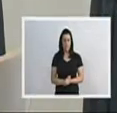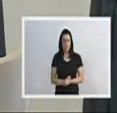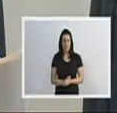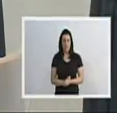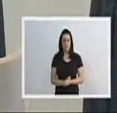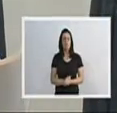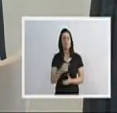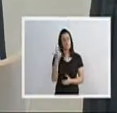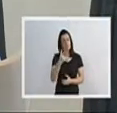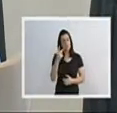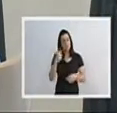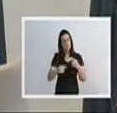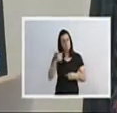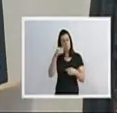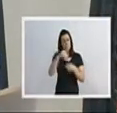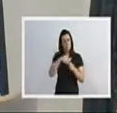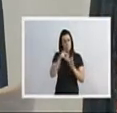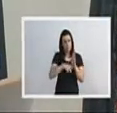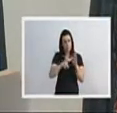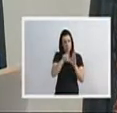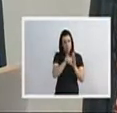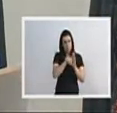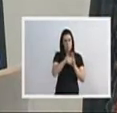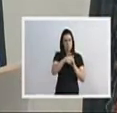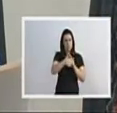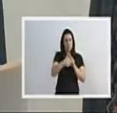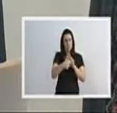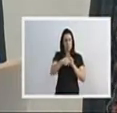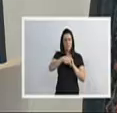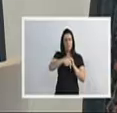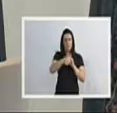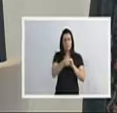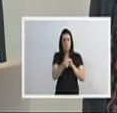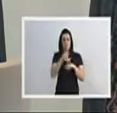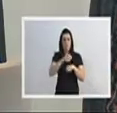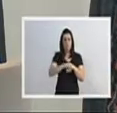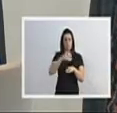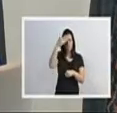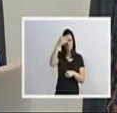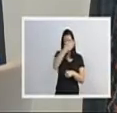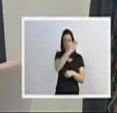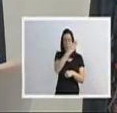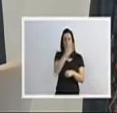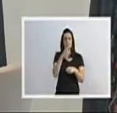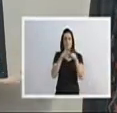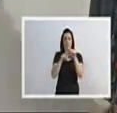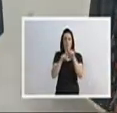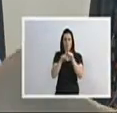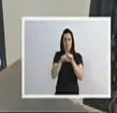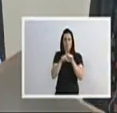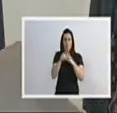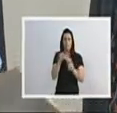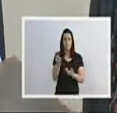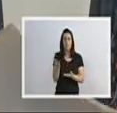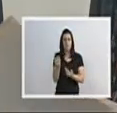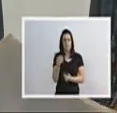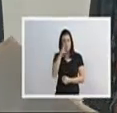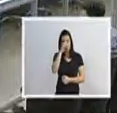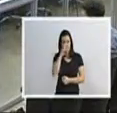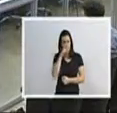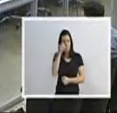Em segunda discussão e votação, projeto de lei 7.273, de autoria do vereador Mário Hildebrand, que institui o Setembro Amarelo de Prevenção ao Suicídio em Blumenau.